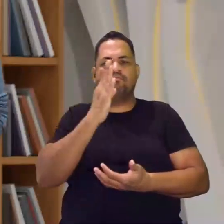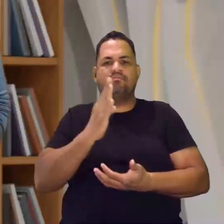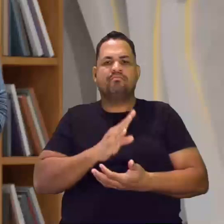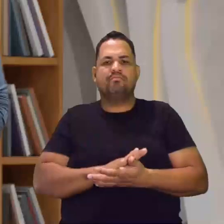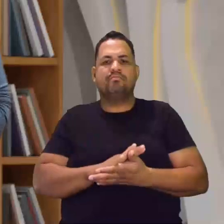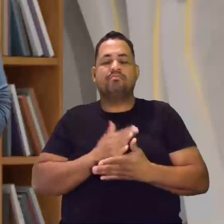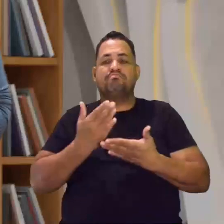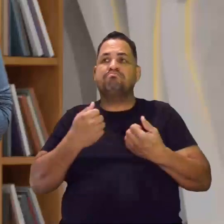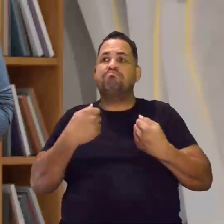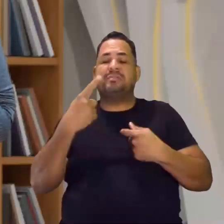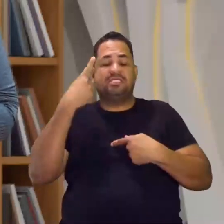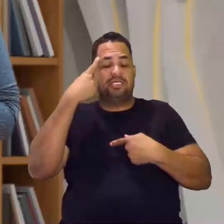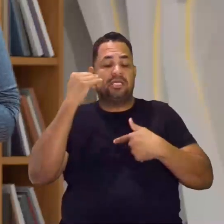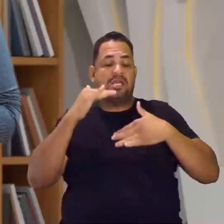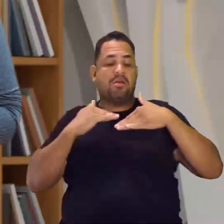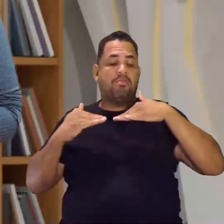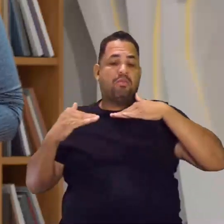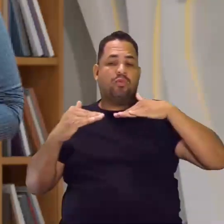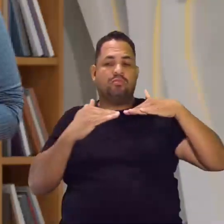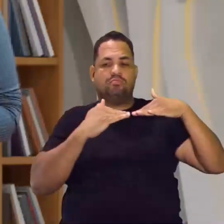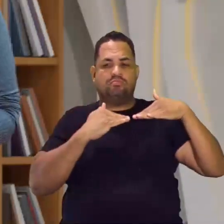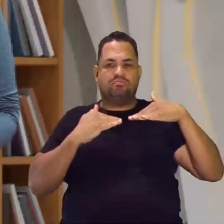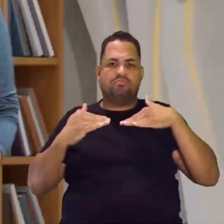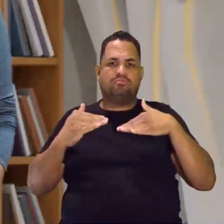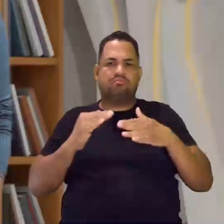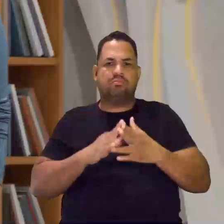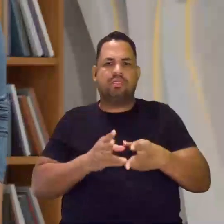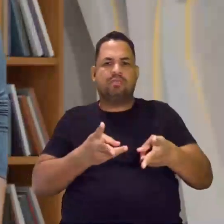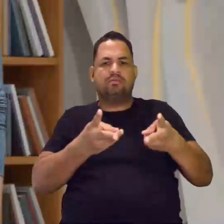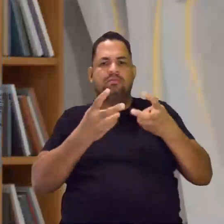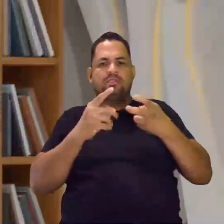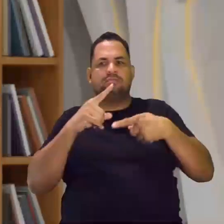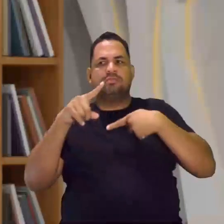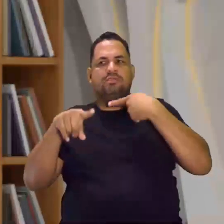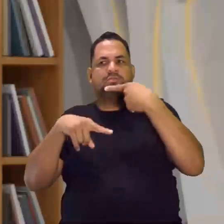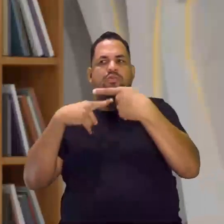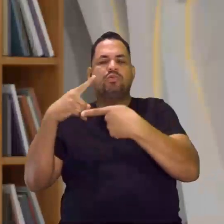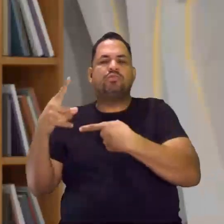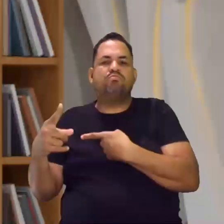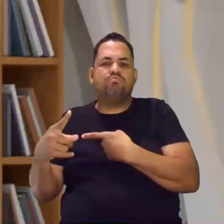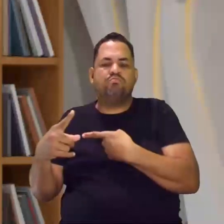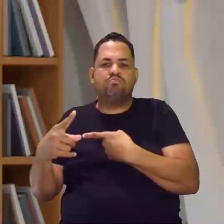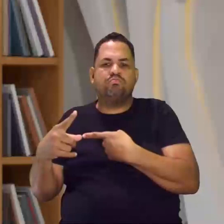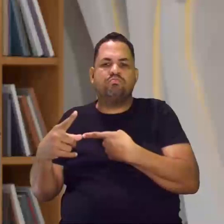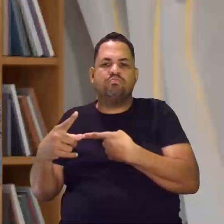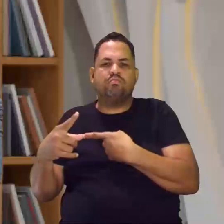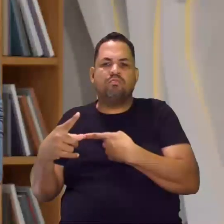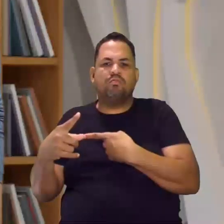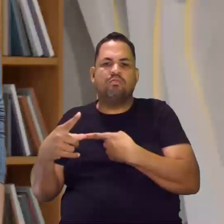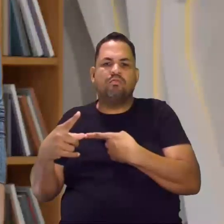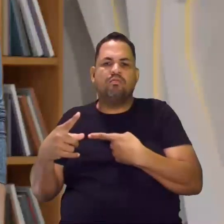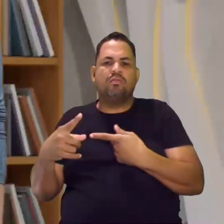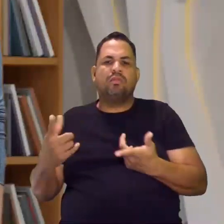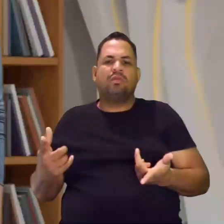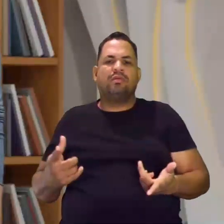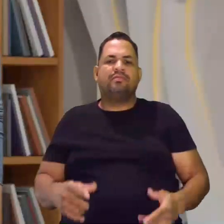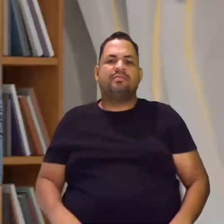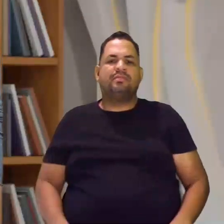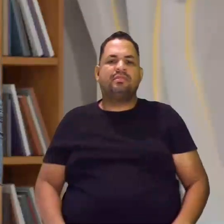algo harmonioso. Mas o que se percebeu ao longo dos anos é que